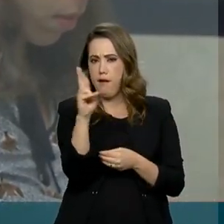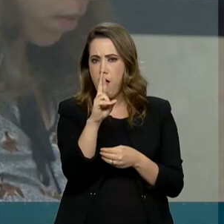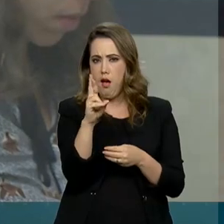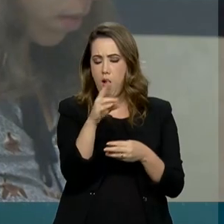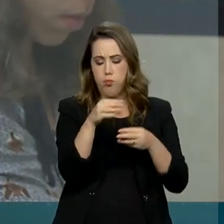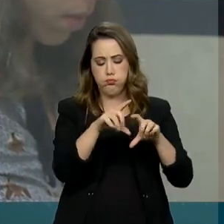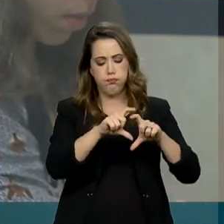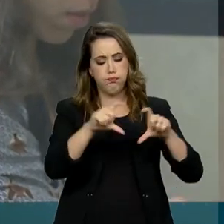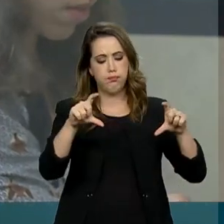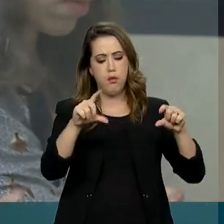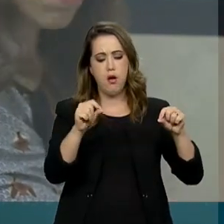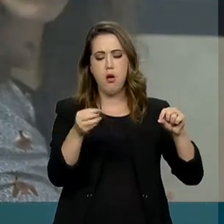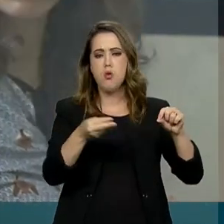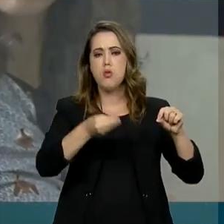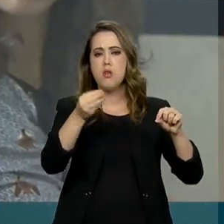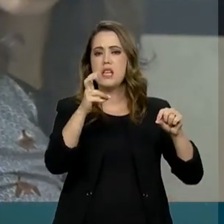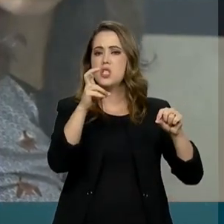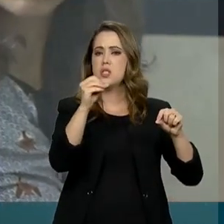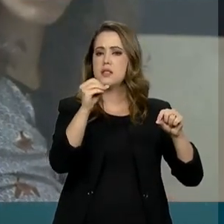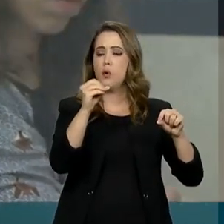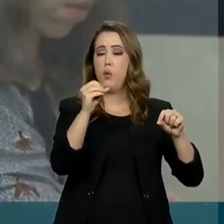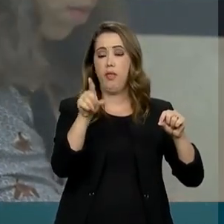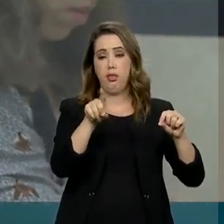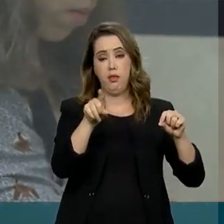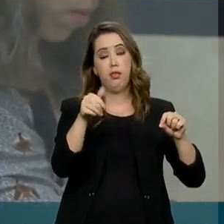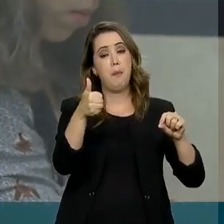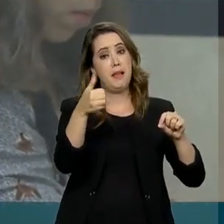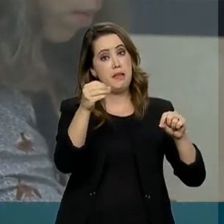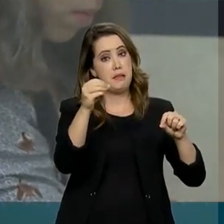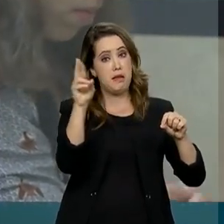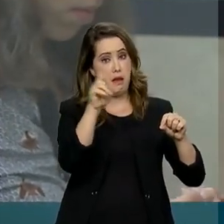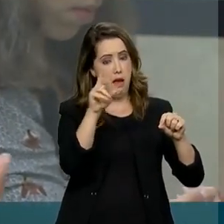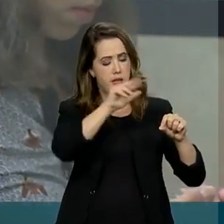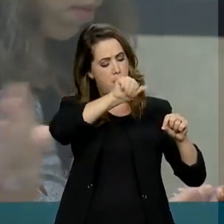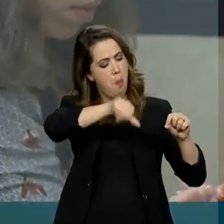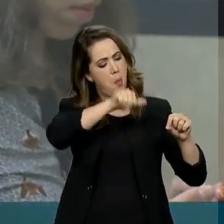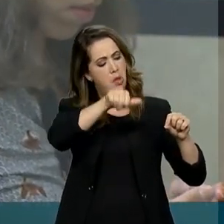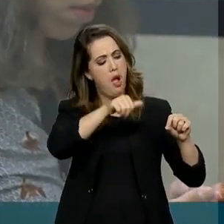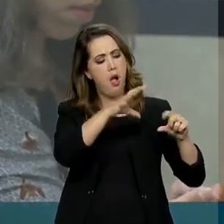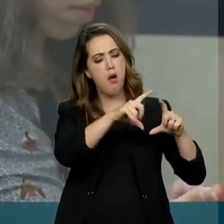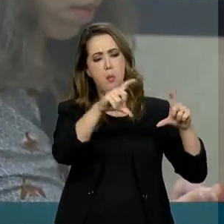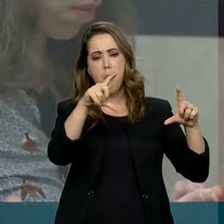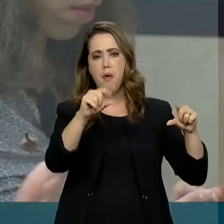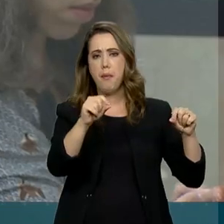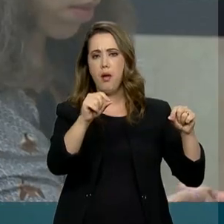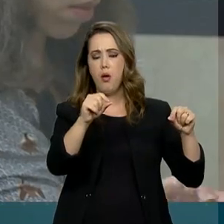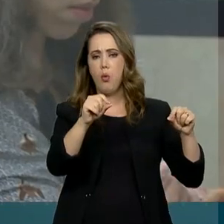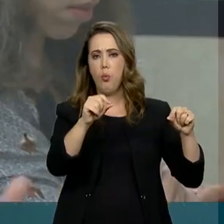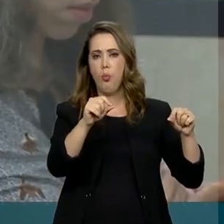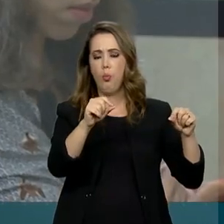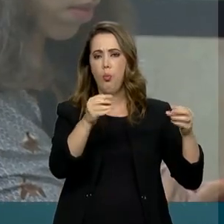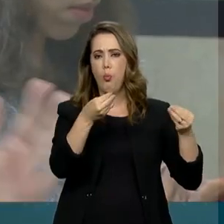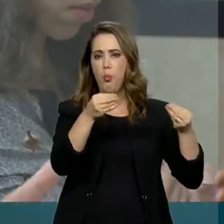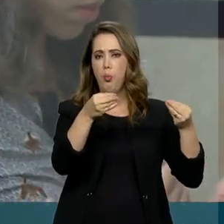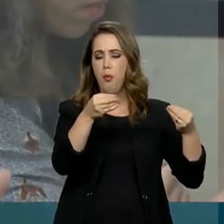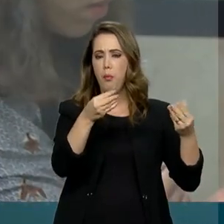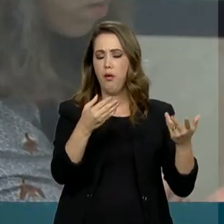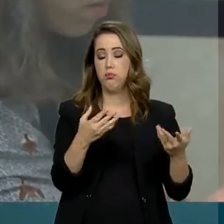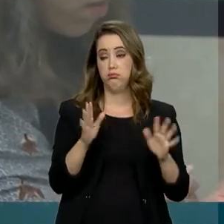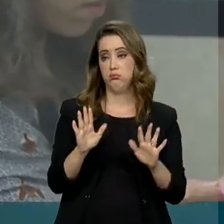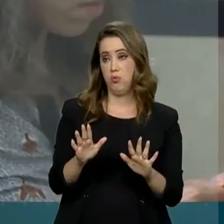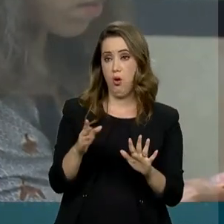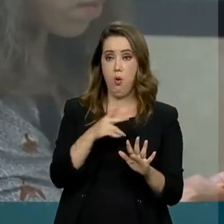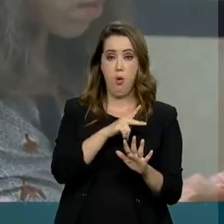fraudes queria saber se o planalto já tem mais detalhes sobre isso é o que que muda o banco central ainda diz que todas as informações